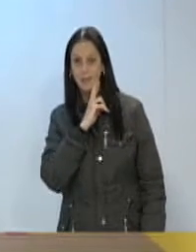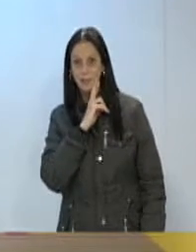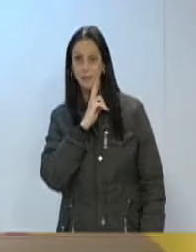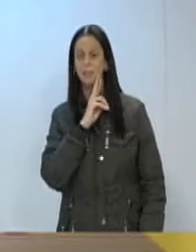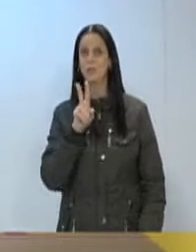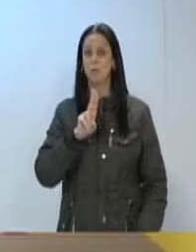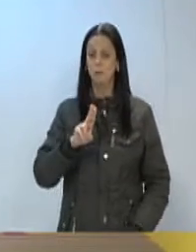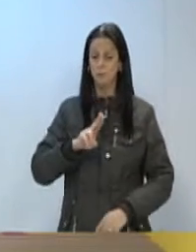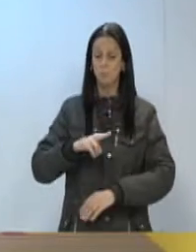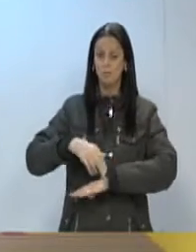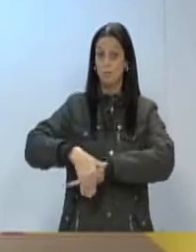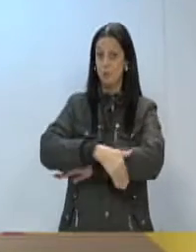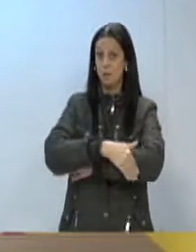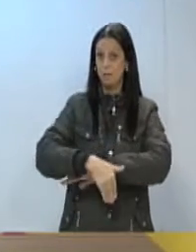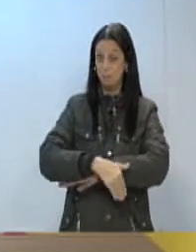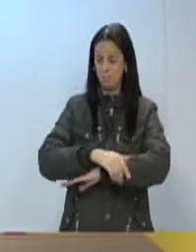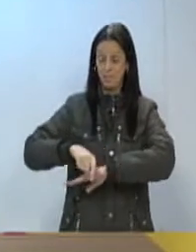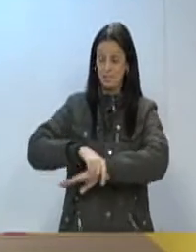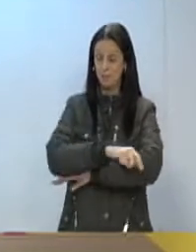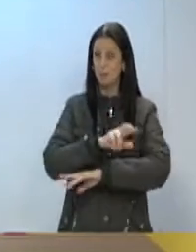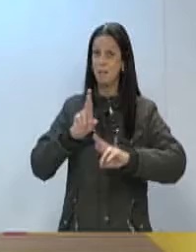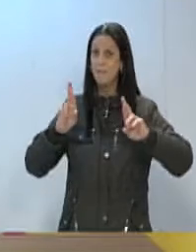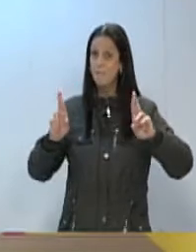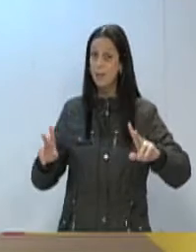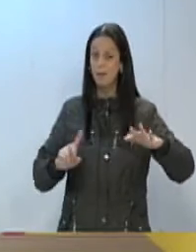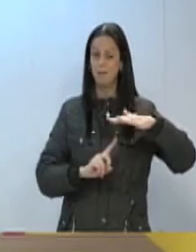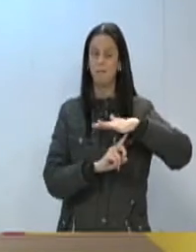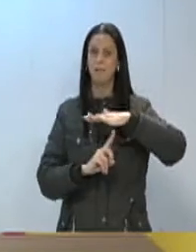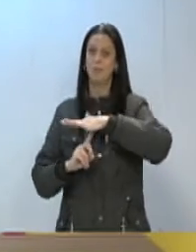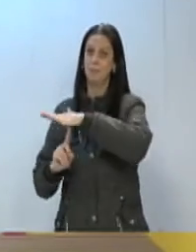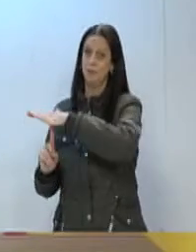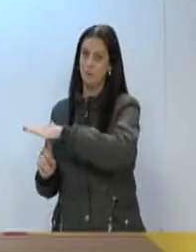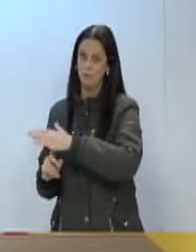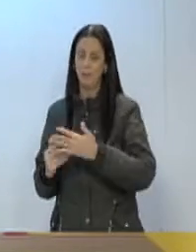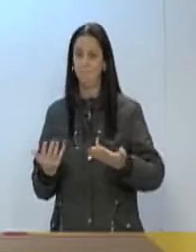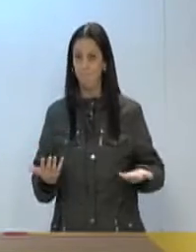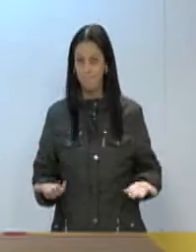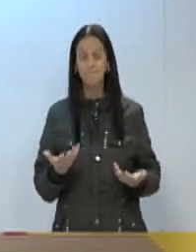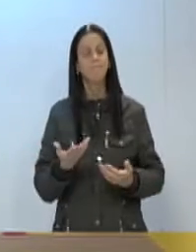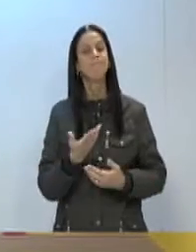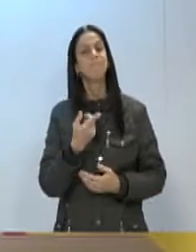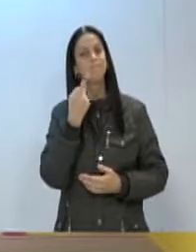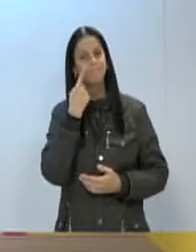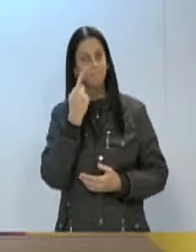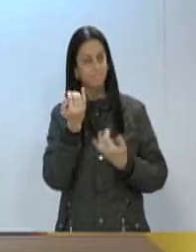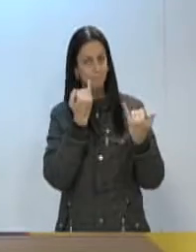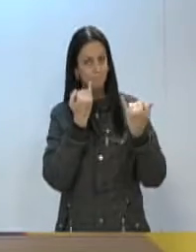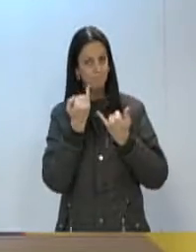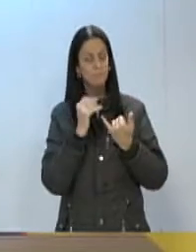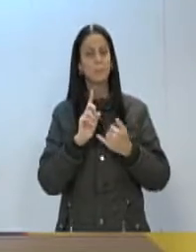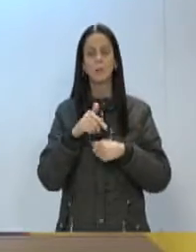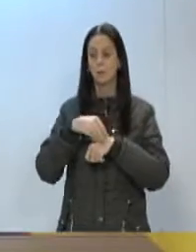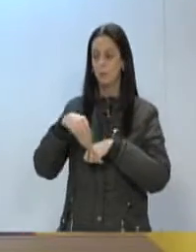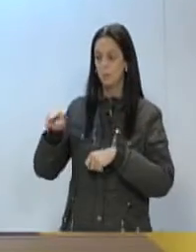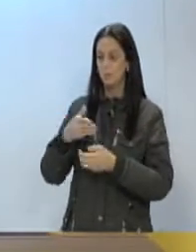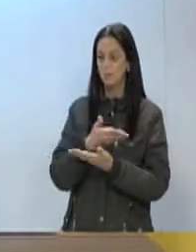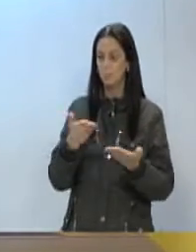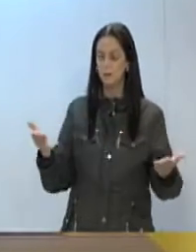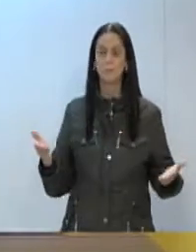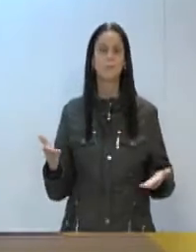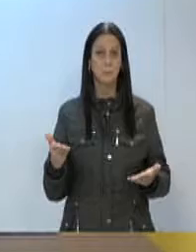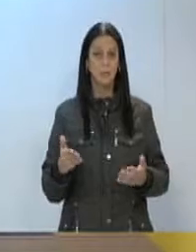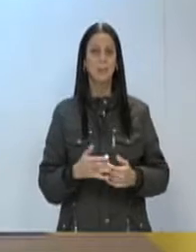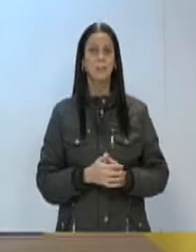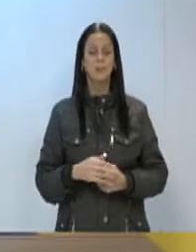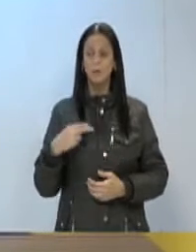totalmente diferente então que se faça um adendo na lei ou seja se faça de fato e quero buscar essa informação vou passar essa informação e as não saiu os vereadores que